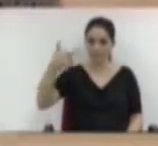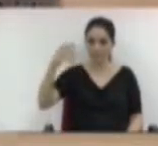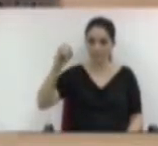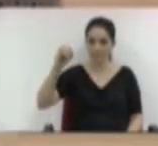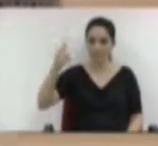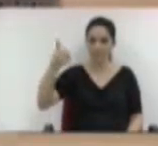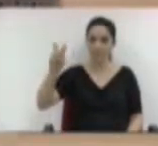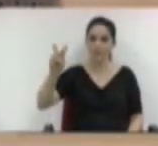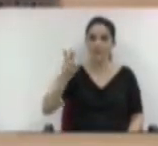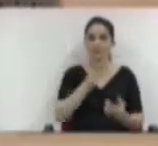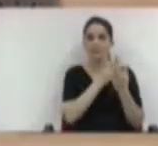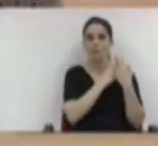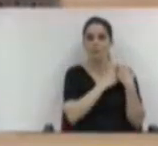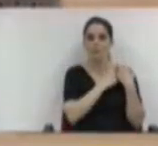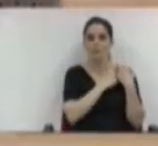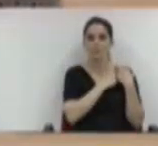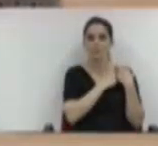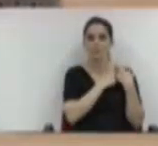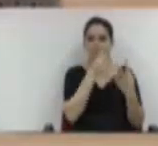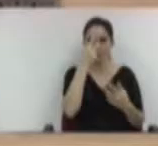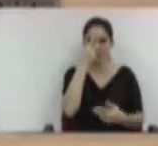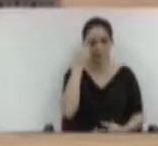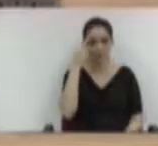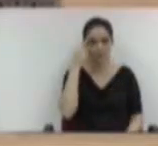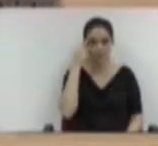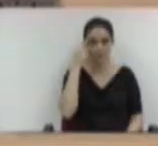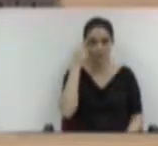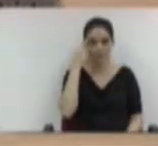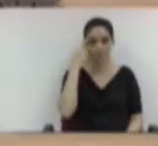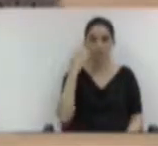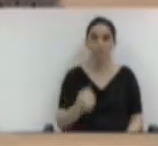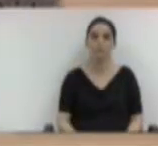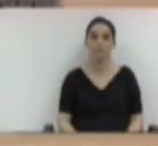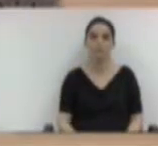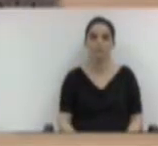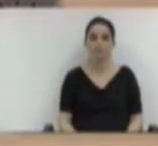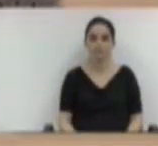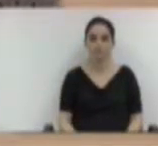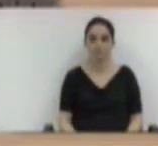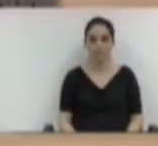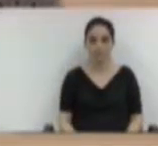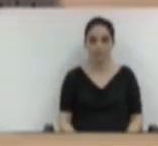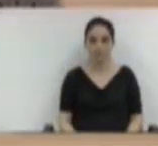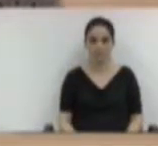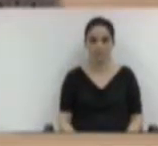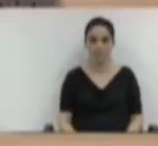895/2015, vereador Júlio César Pereira dos Santos.